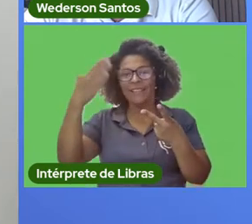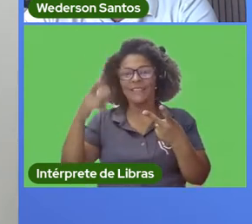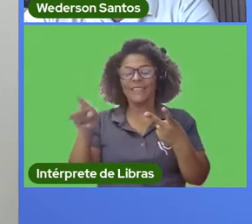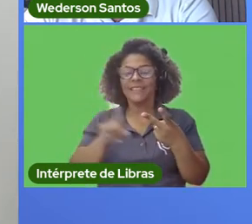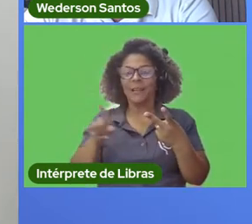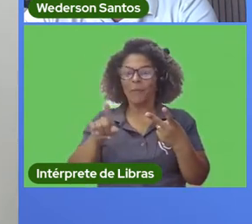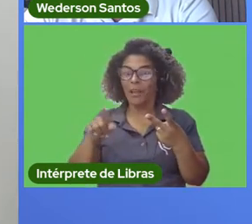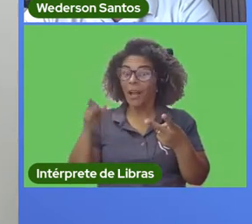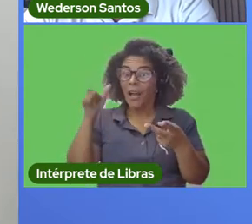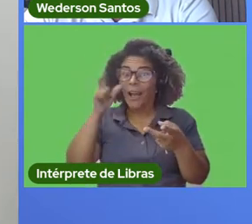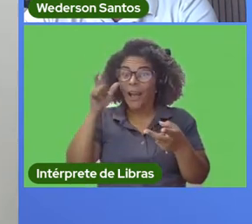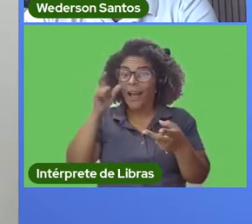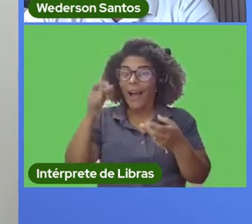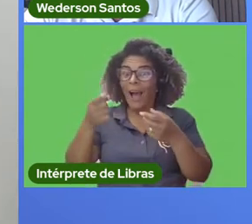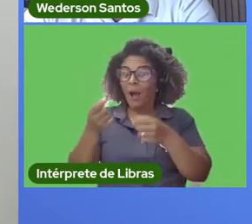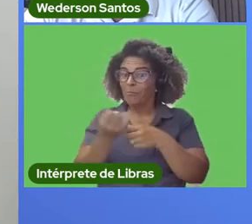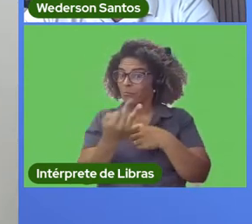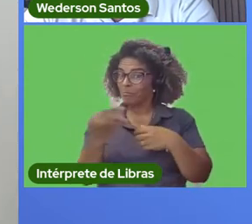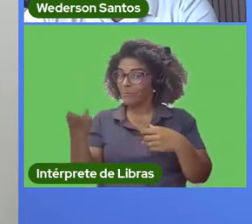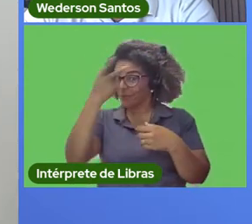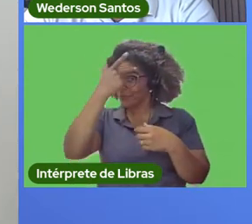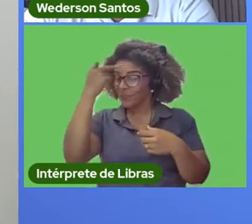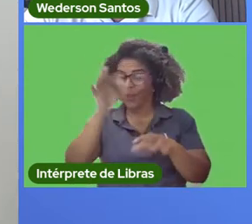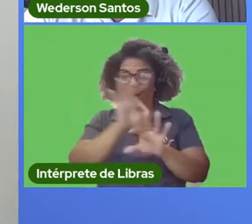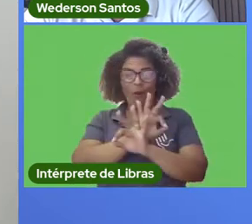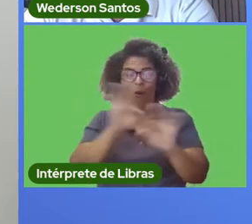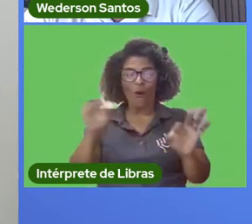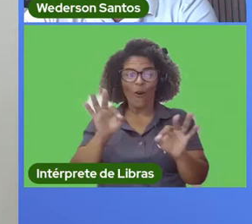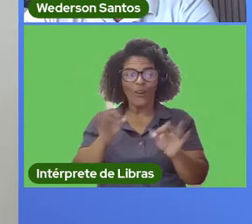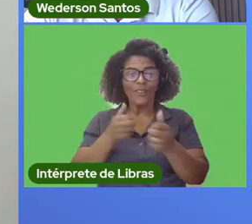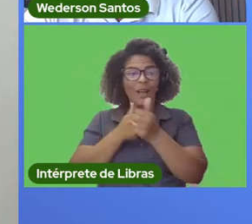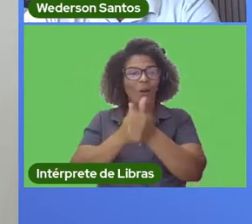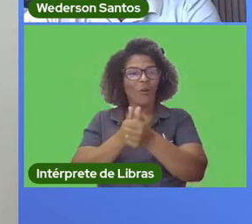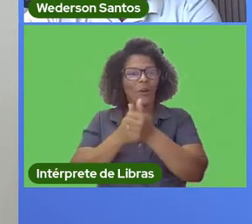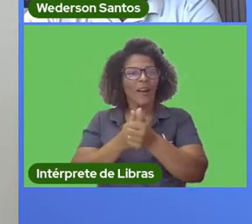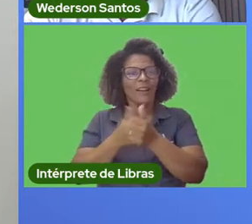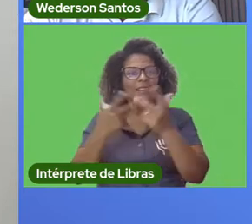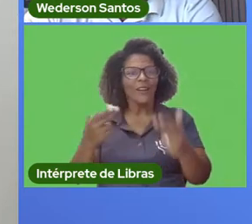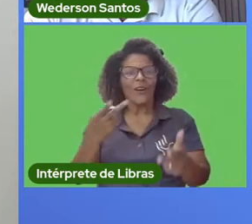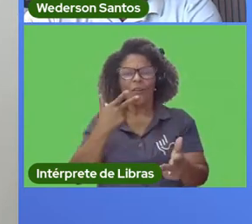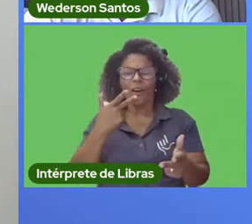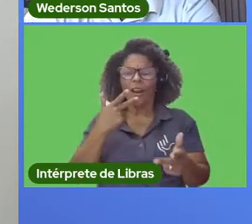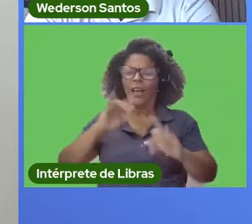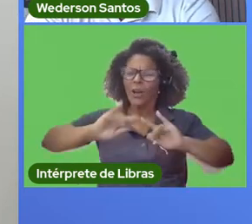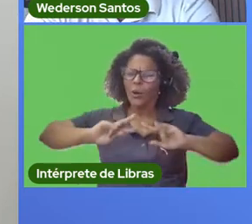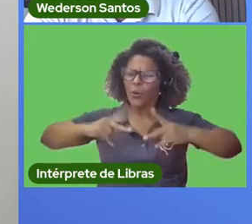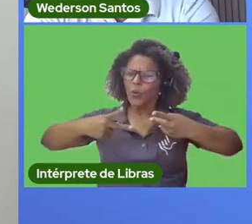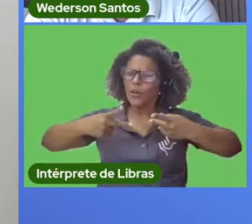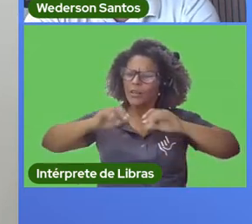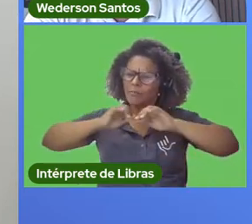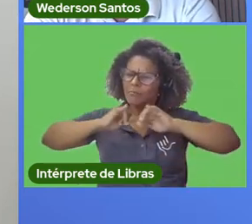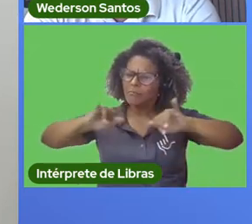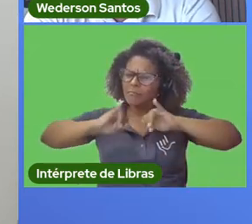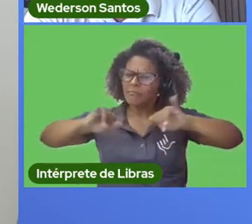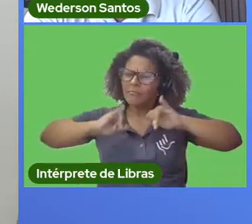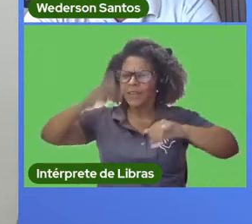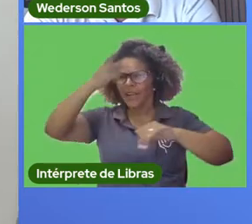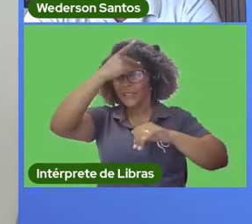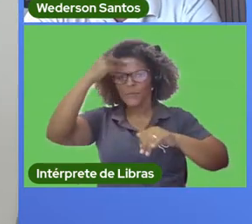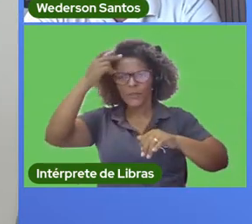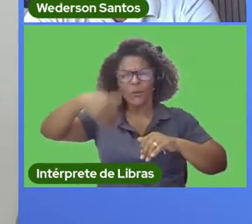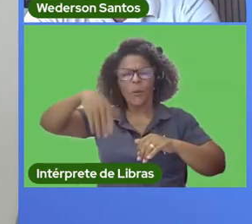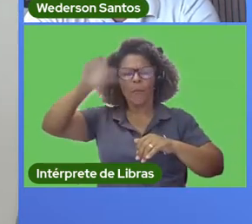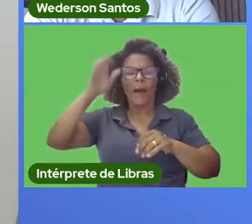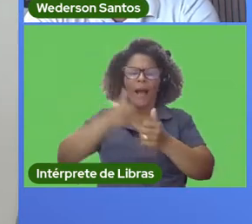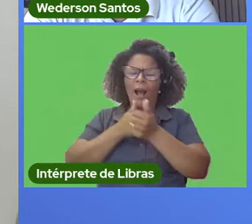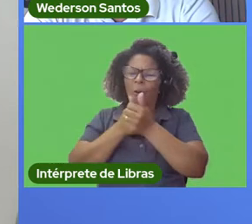audiência está ótima aqui, né? Agradecer a todos vocês que têm acompanhado. Como eu falei, compartilha esse link, né? Para mais pessoas poderem